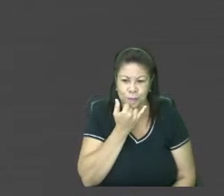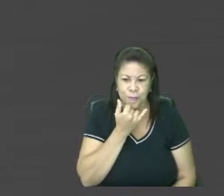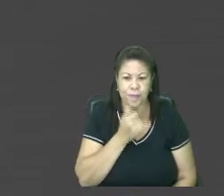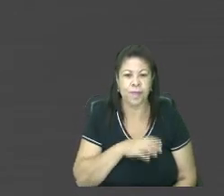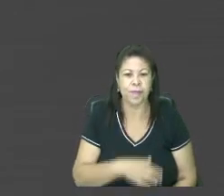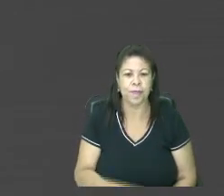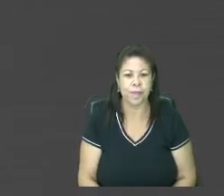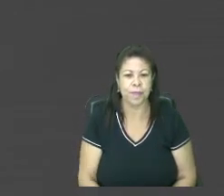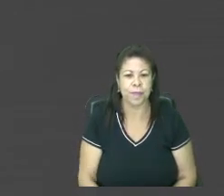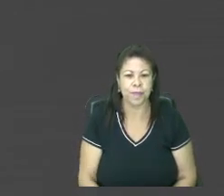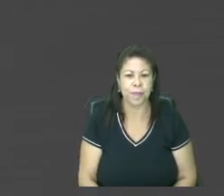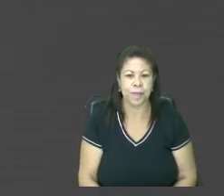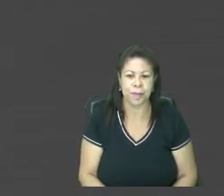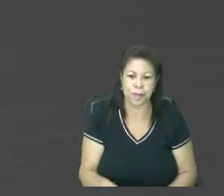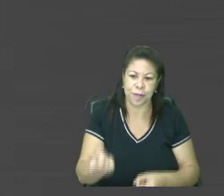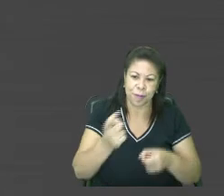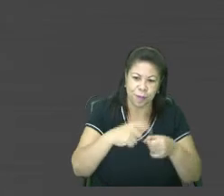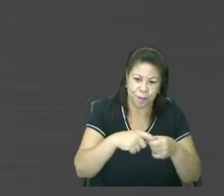Deixa eu voltar aqui.